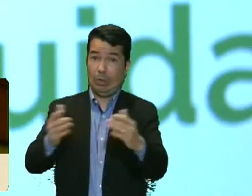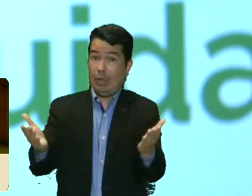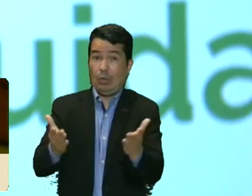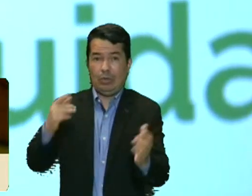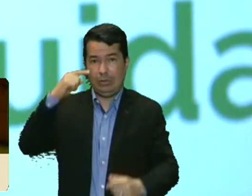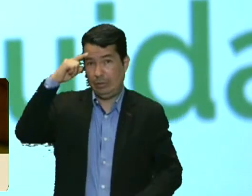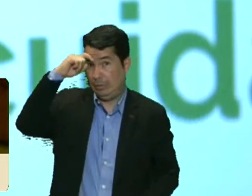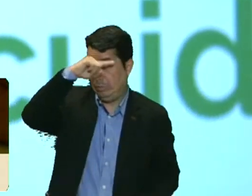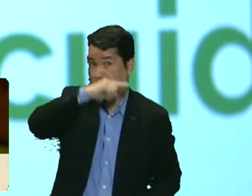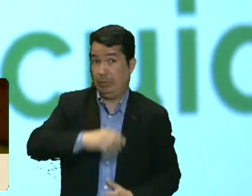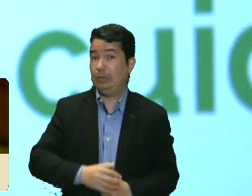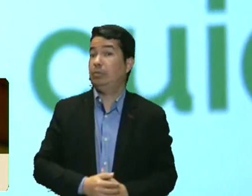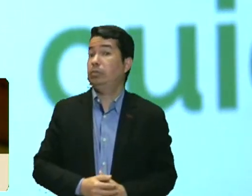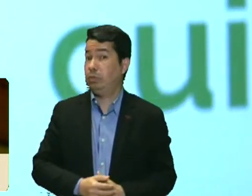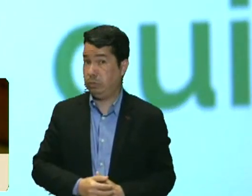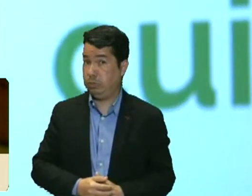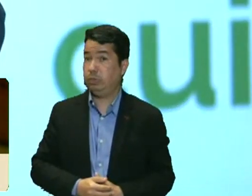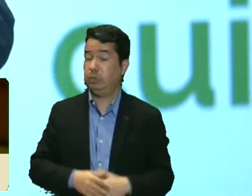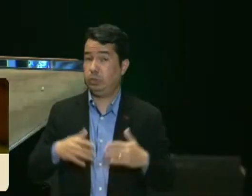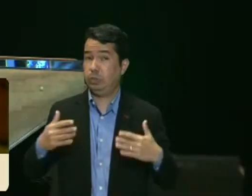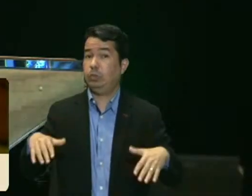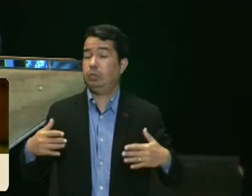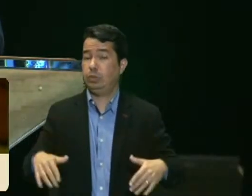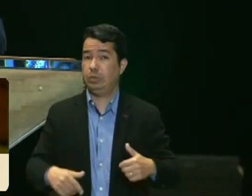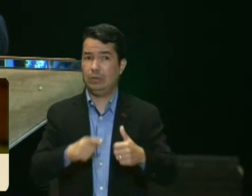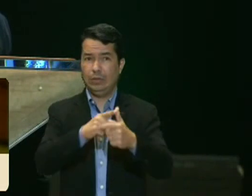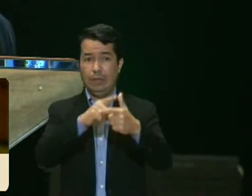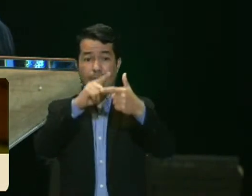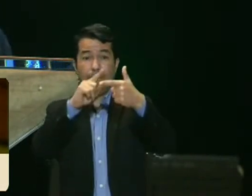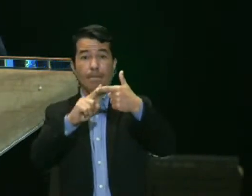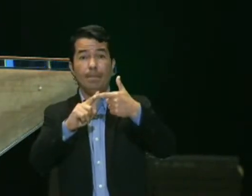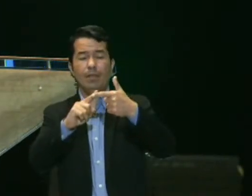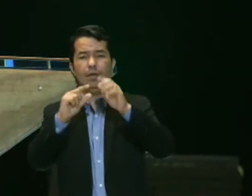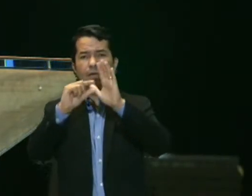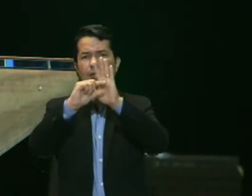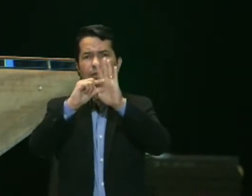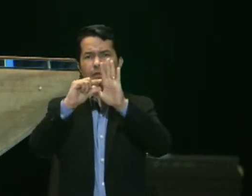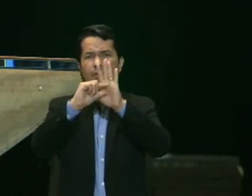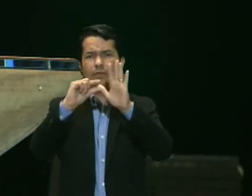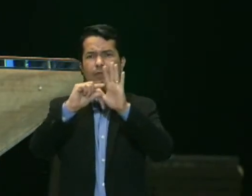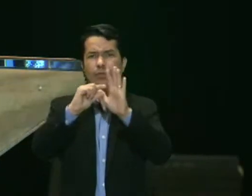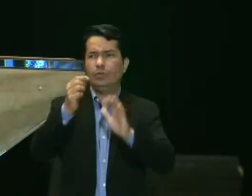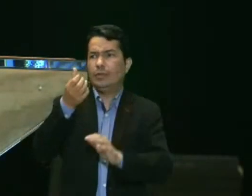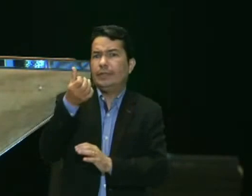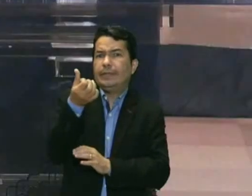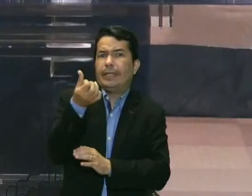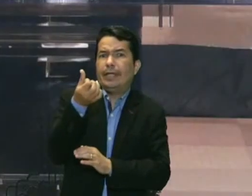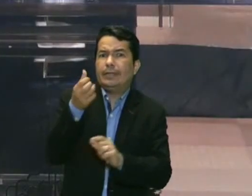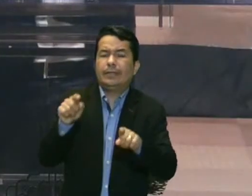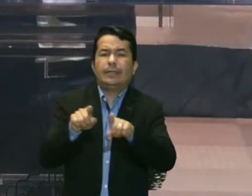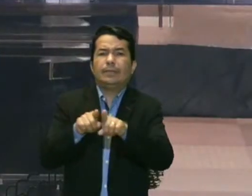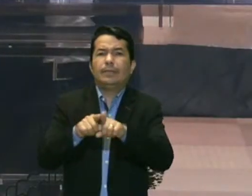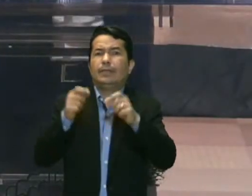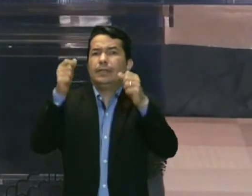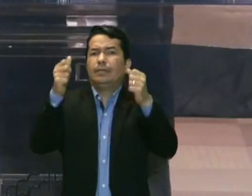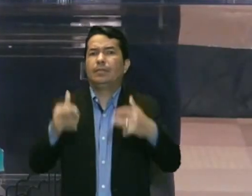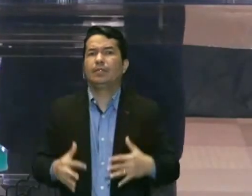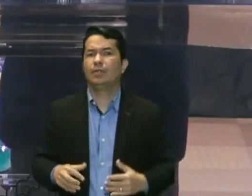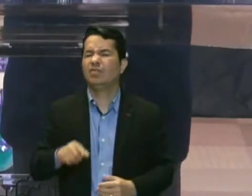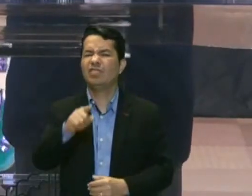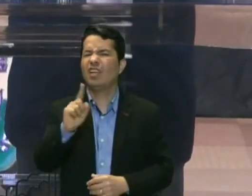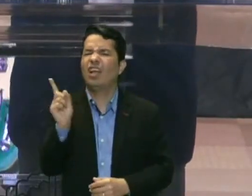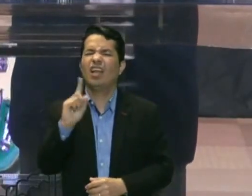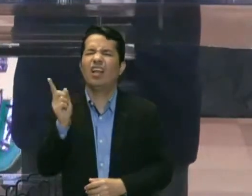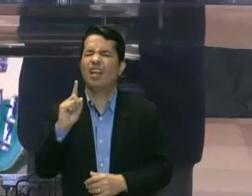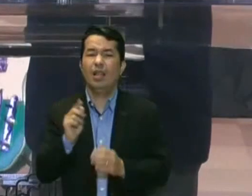A segunda dica que eu percebo nesse texto aqui é no verso 6, quando diz assim, não andeis ansiosos por